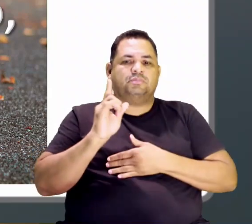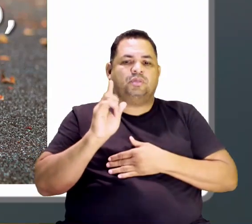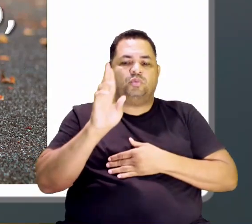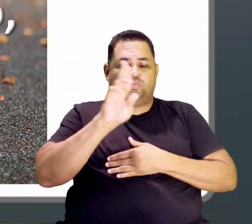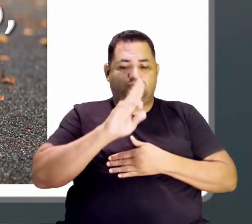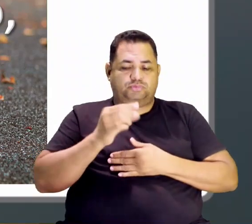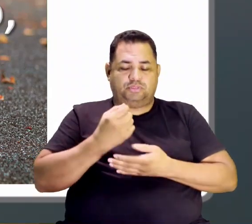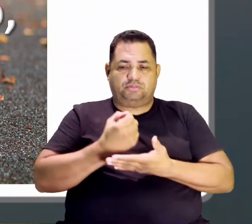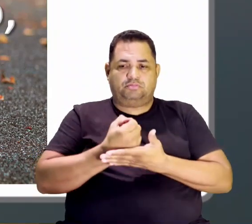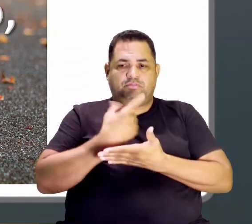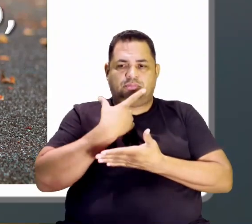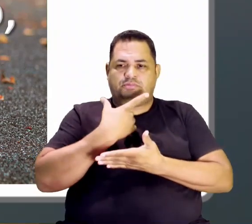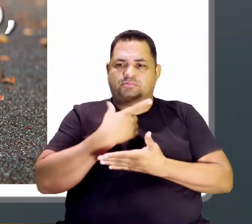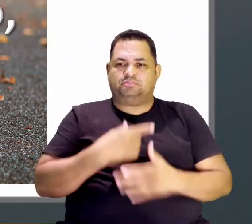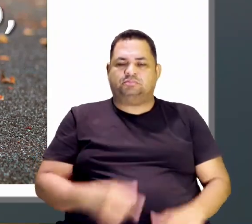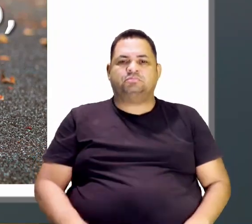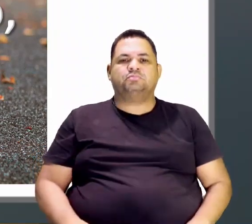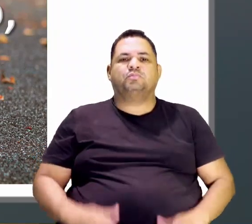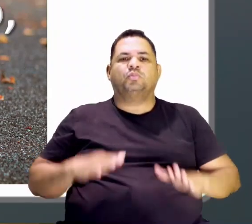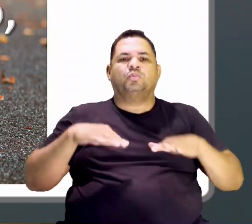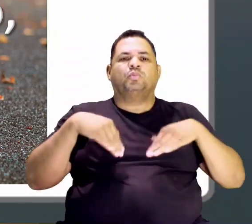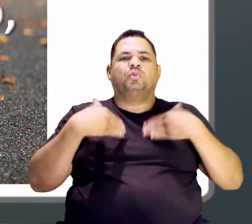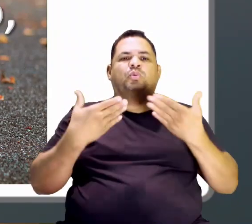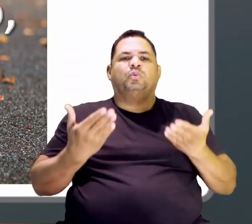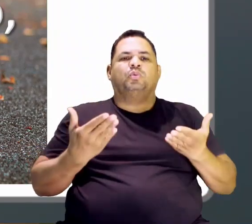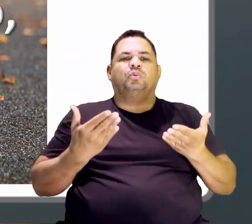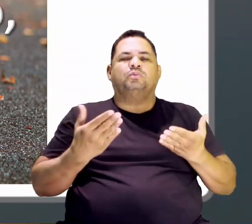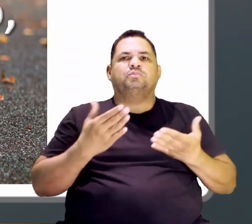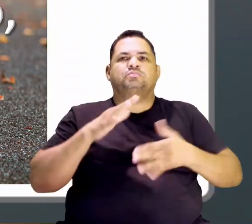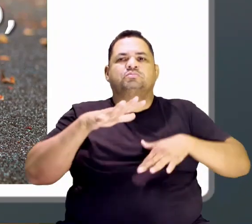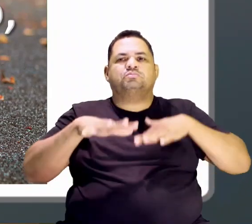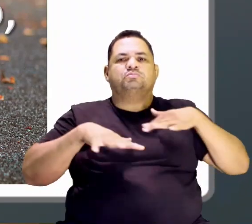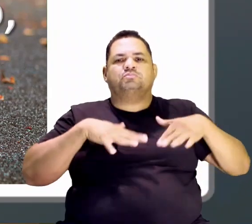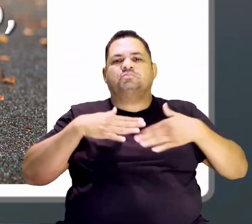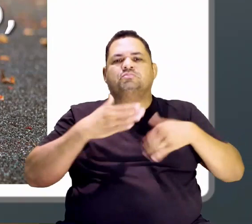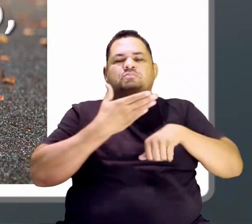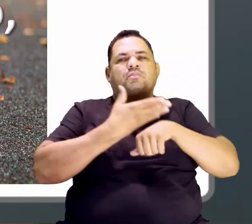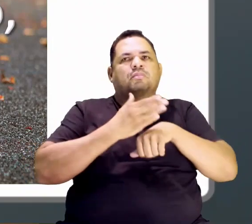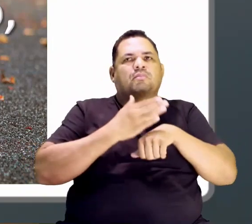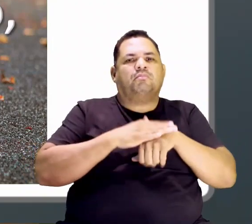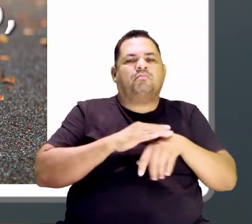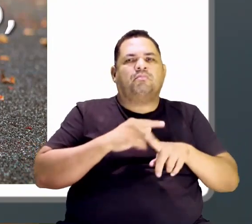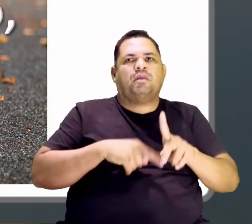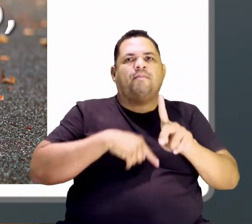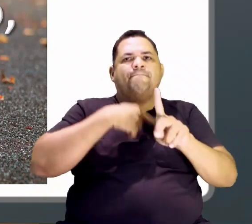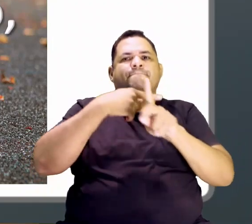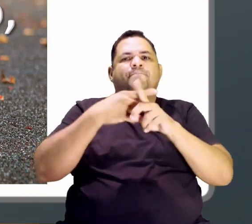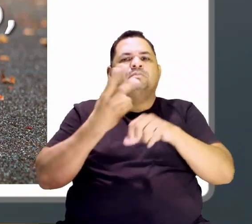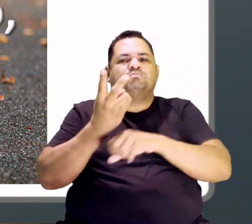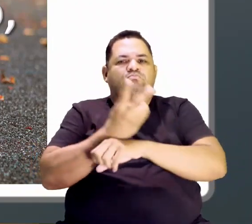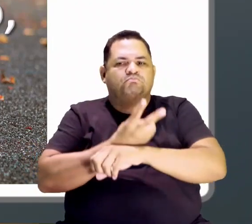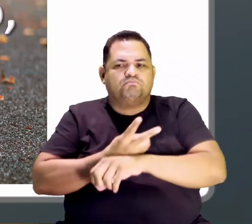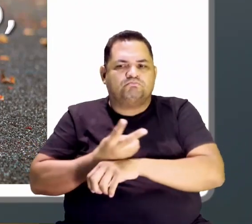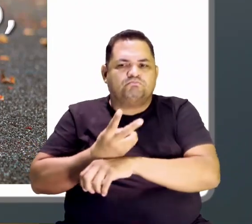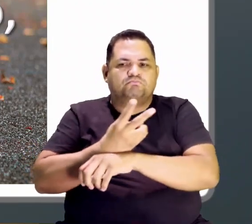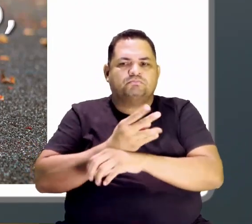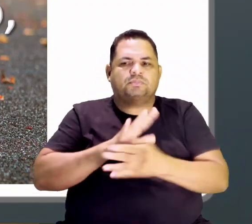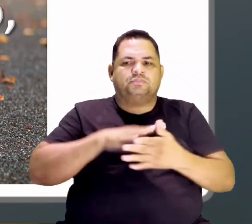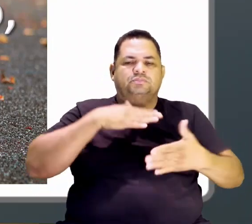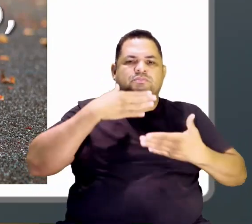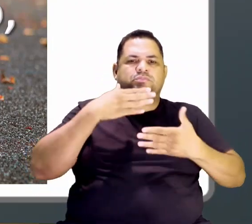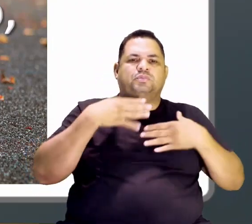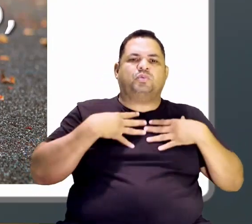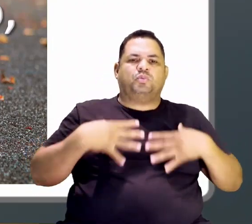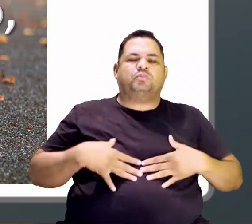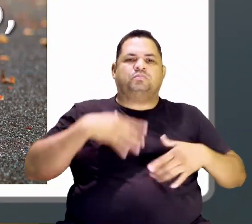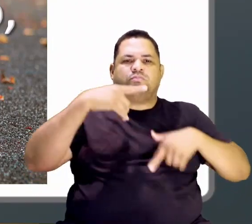medicamentoso. Então, quando tu começa a se movimentar, se exercitar mais, buscar realmente fazer esse corpo trabalhar em favor de